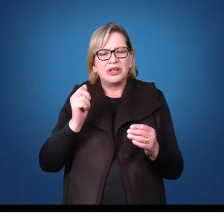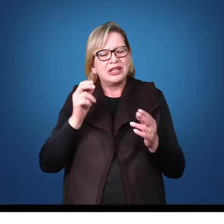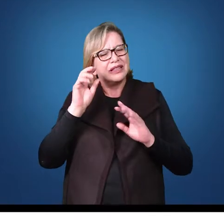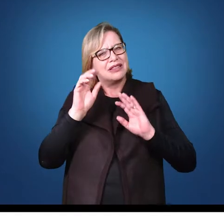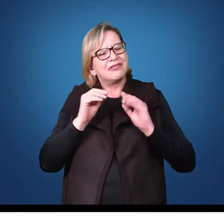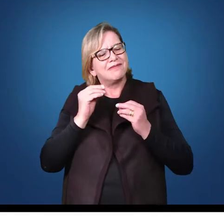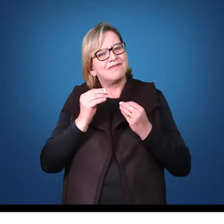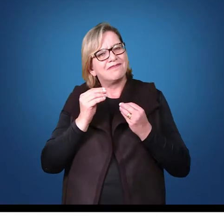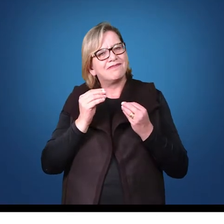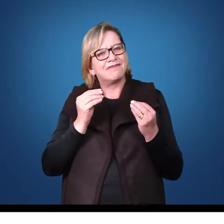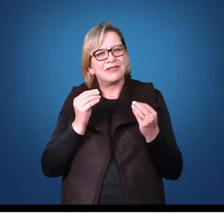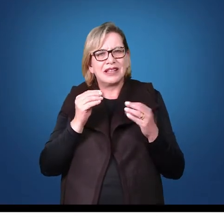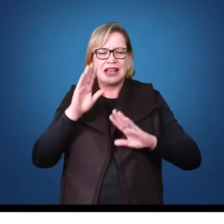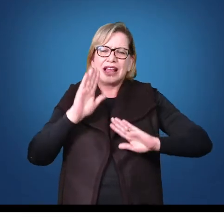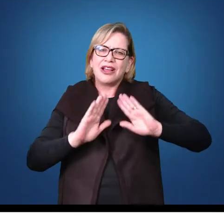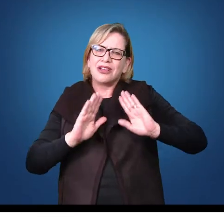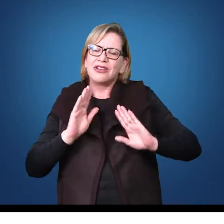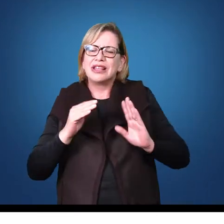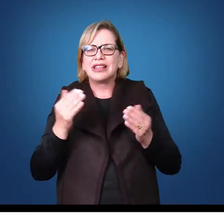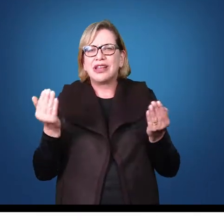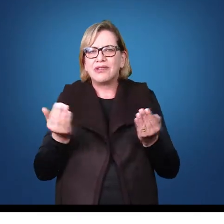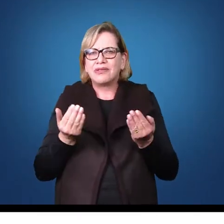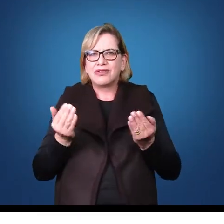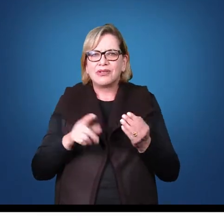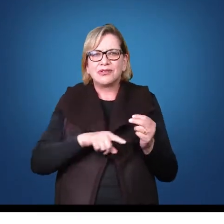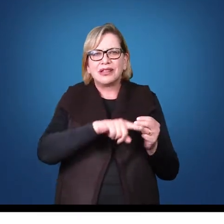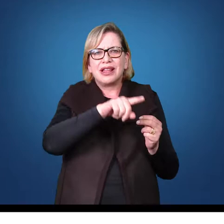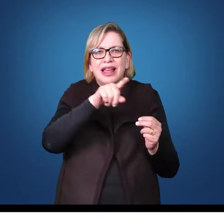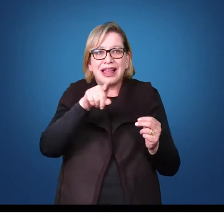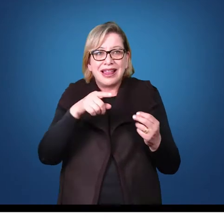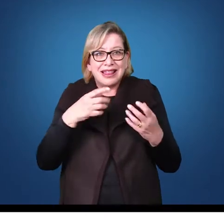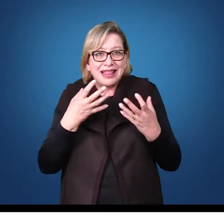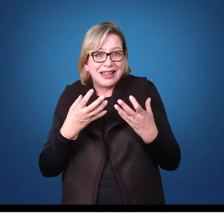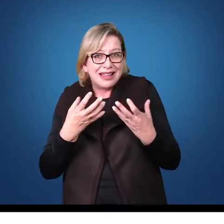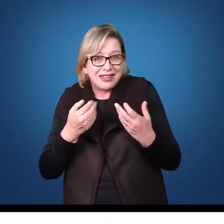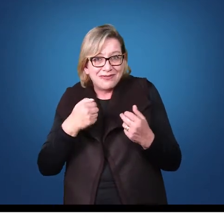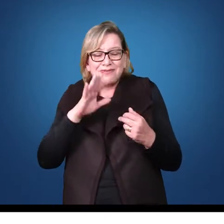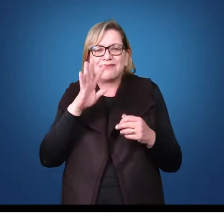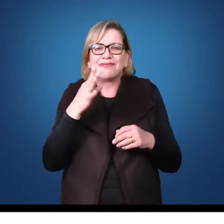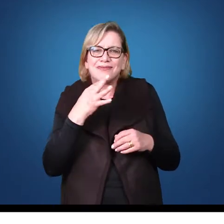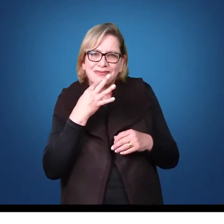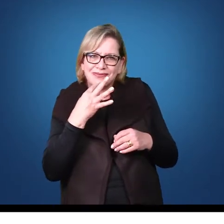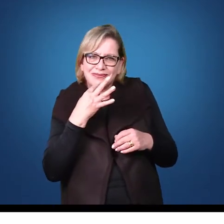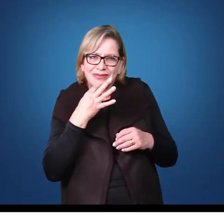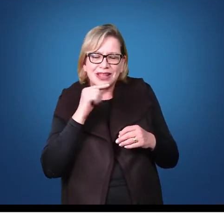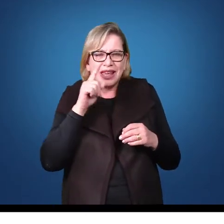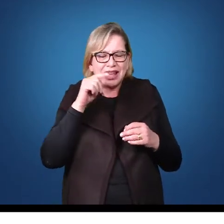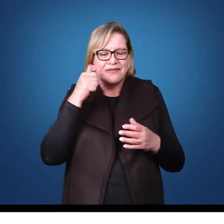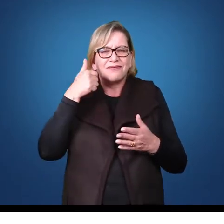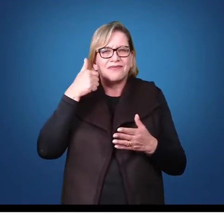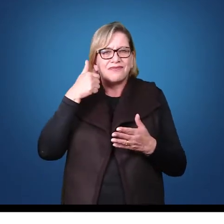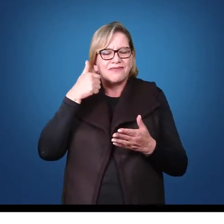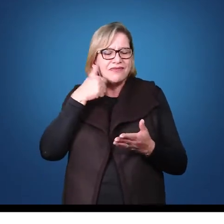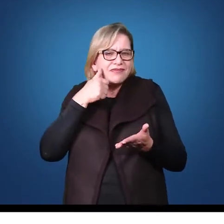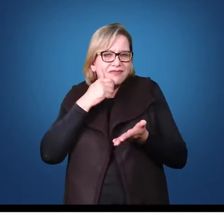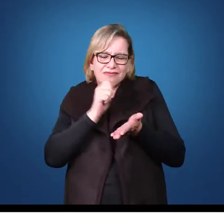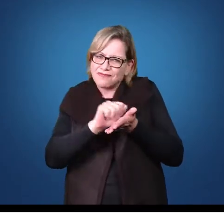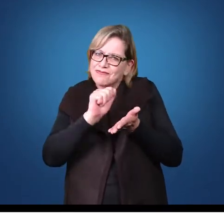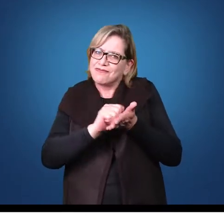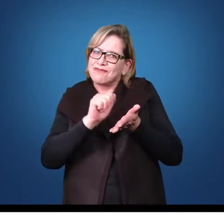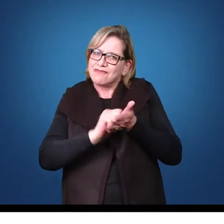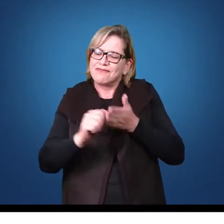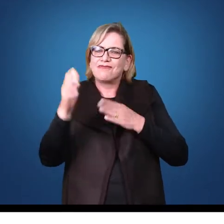Então, talvez agora vocês queiram até saber muito mais sobre ela. Uma grande escritora